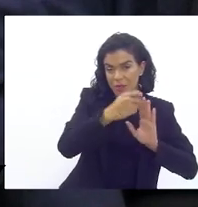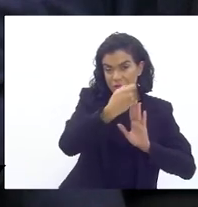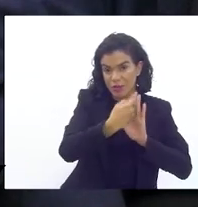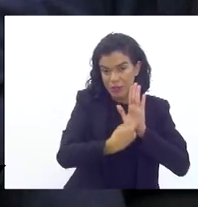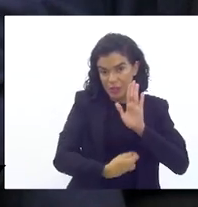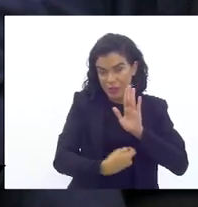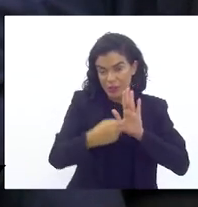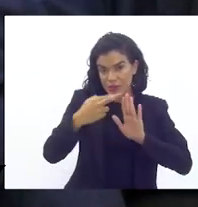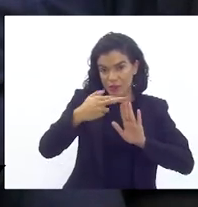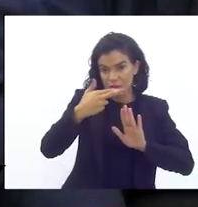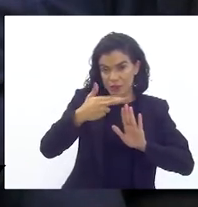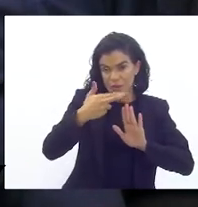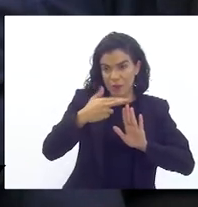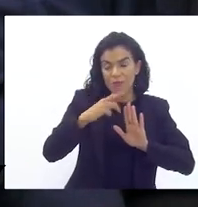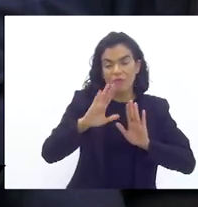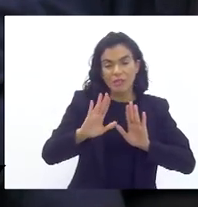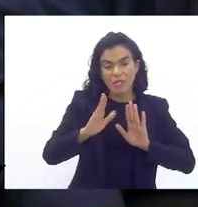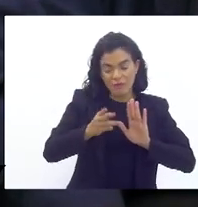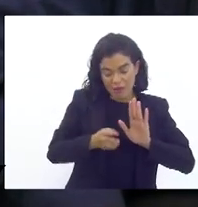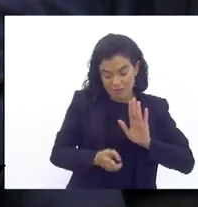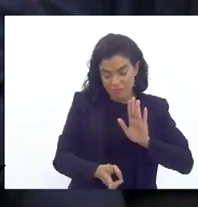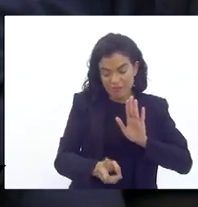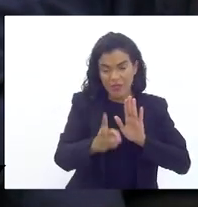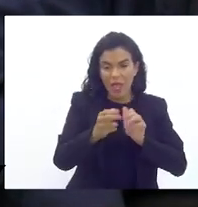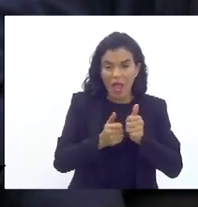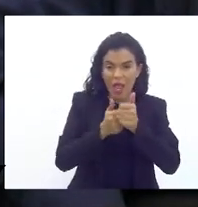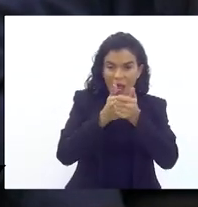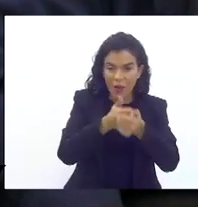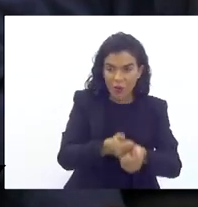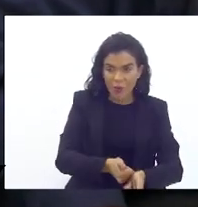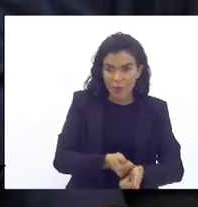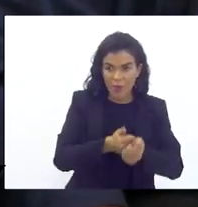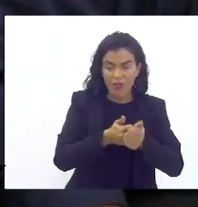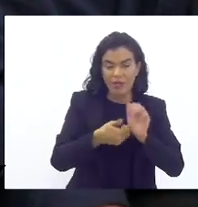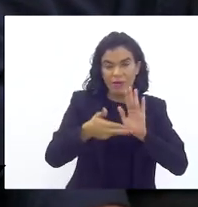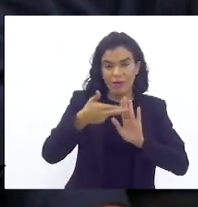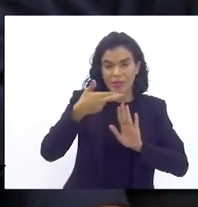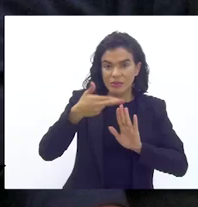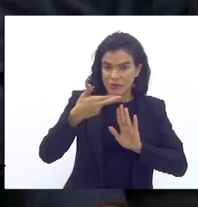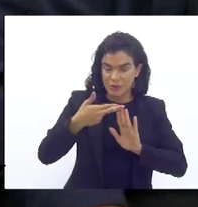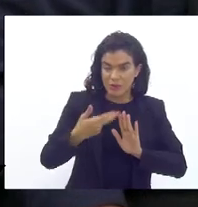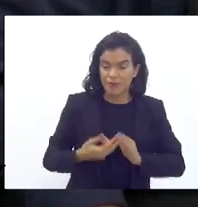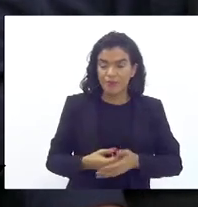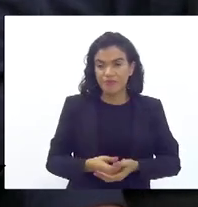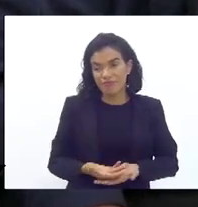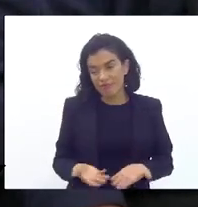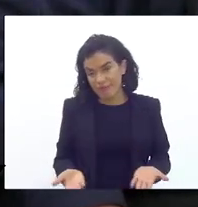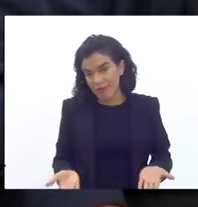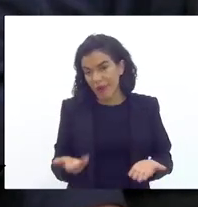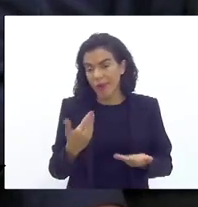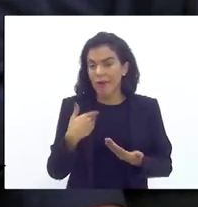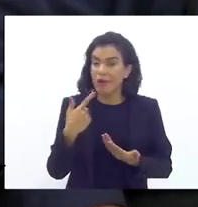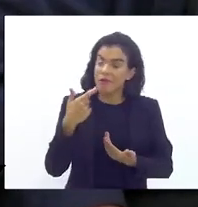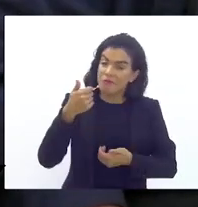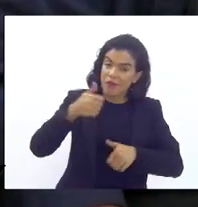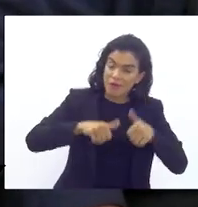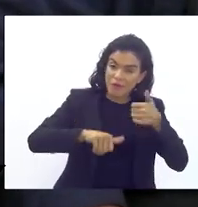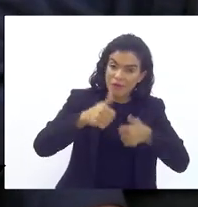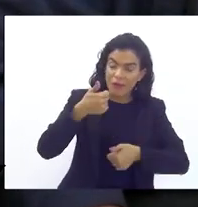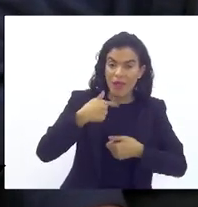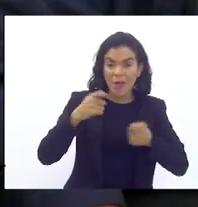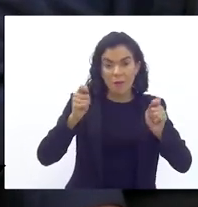da resolução ele vai sempre acompanhando a resolução então a gente verificar a possibilidade